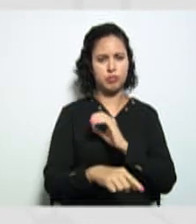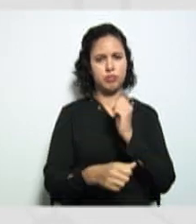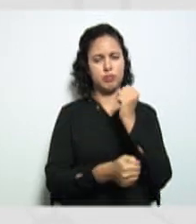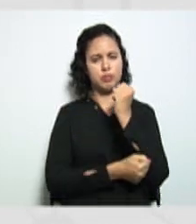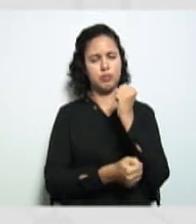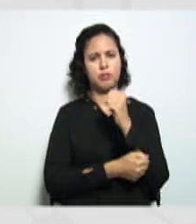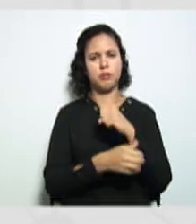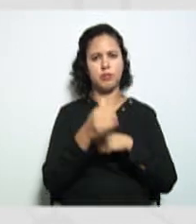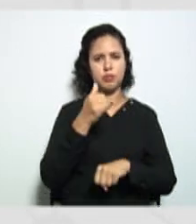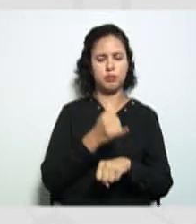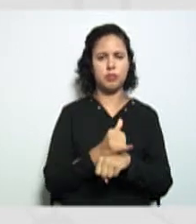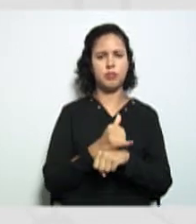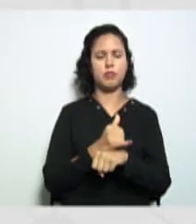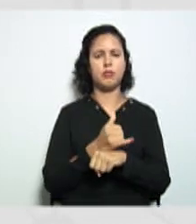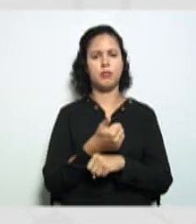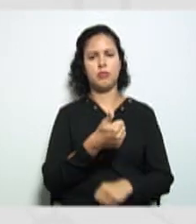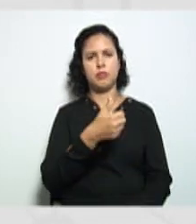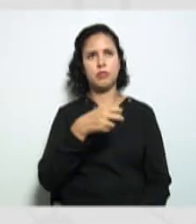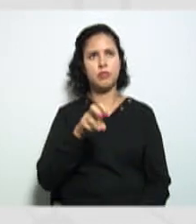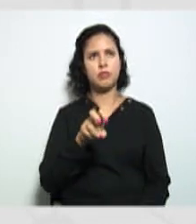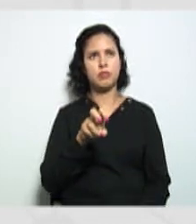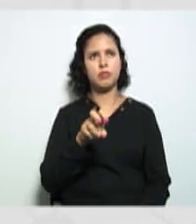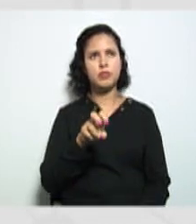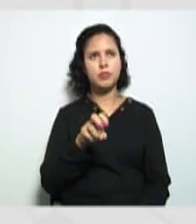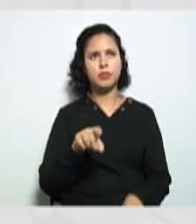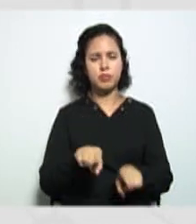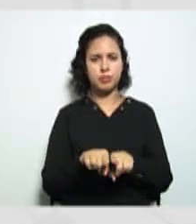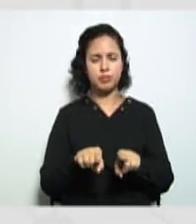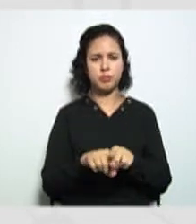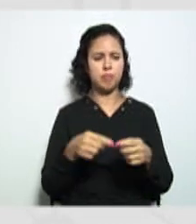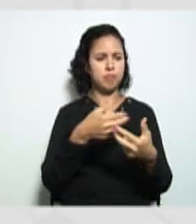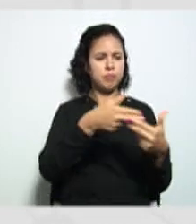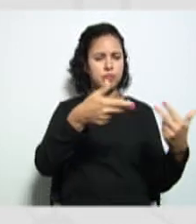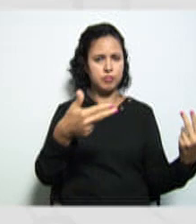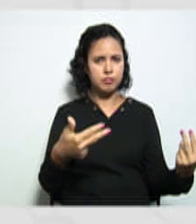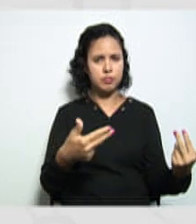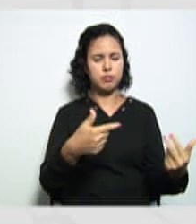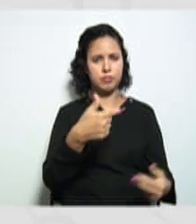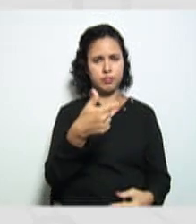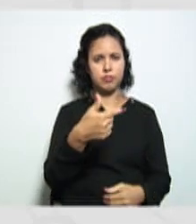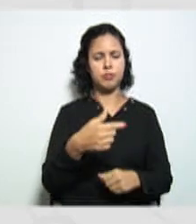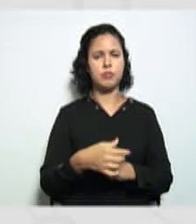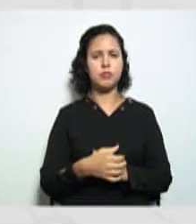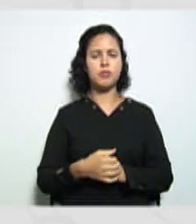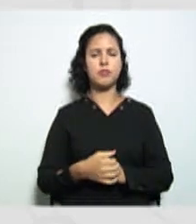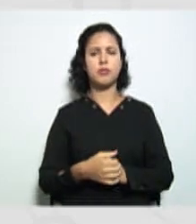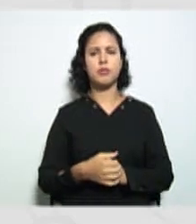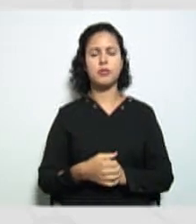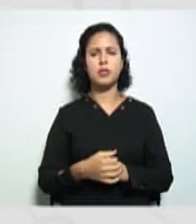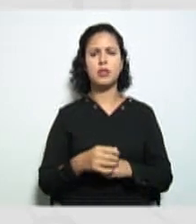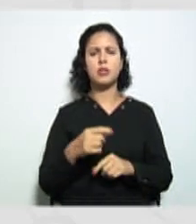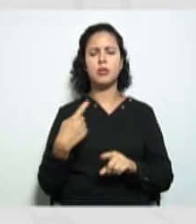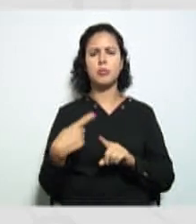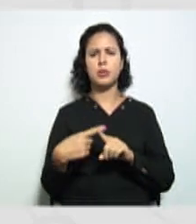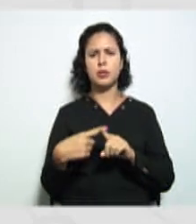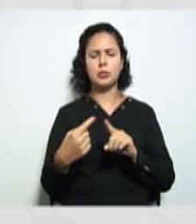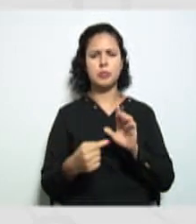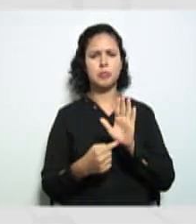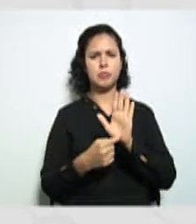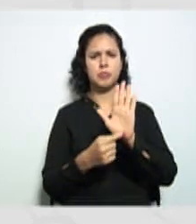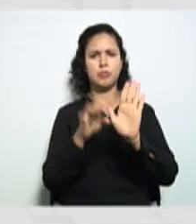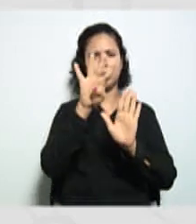15 e cooperativas de consumo, 2. Para que nós trouxemos, então,